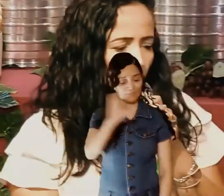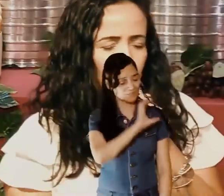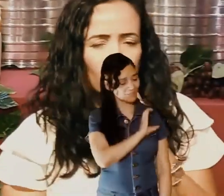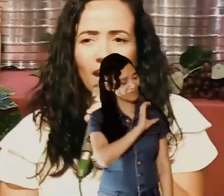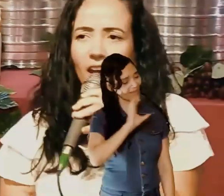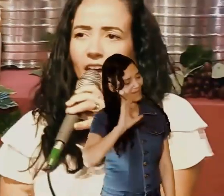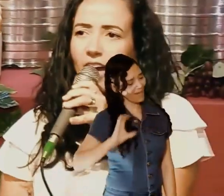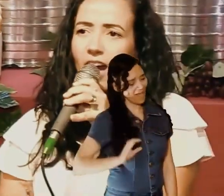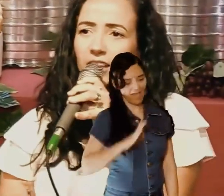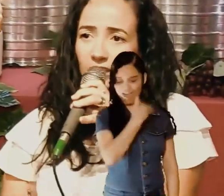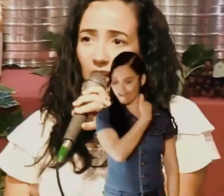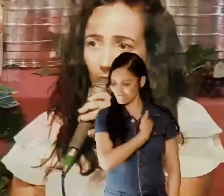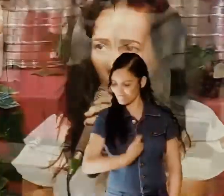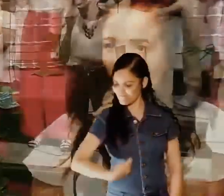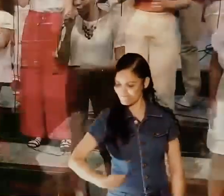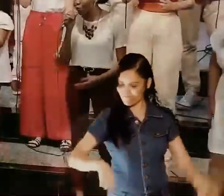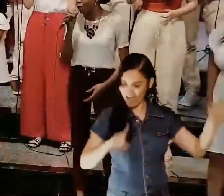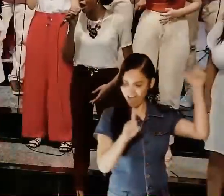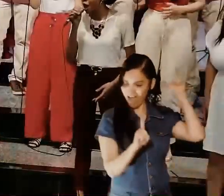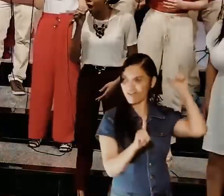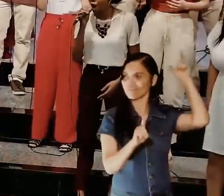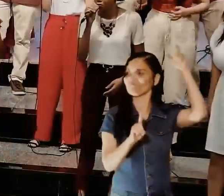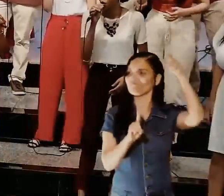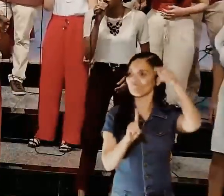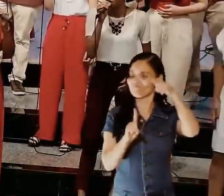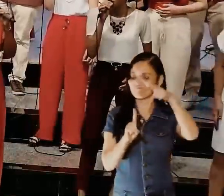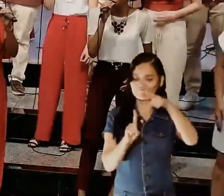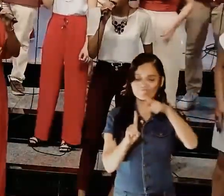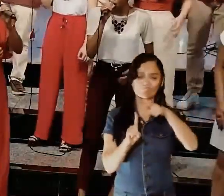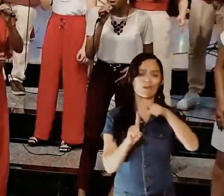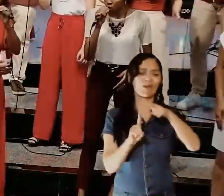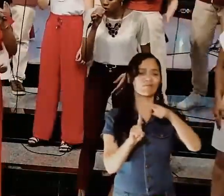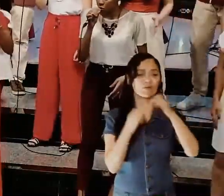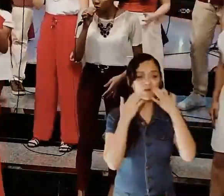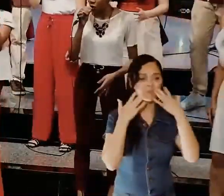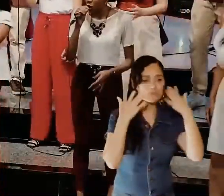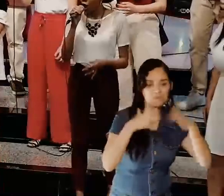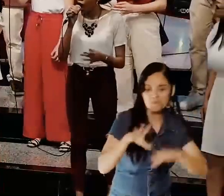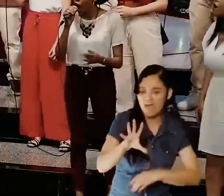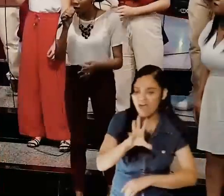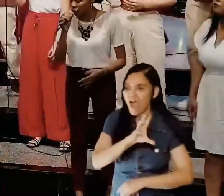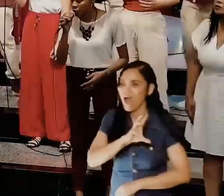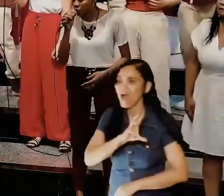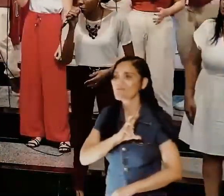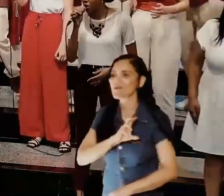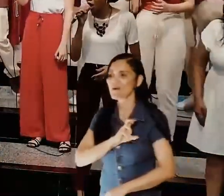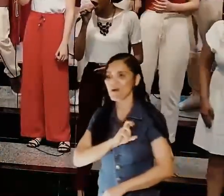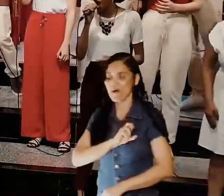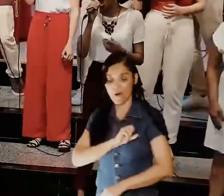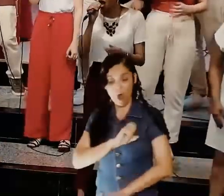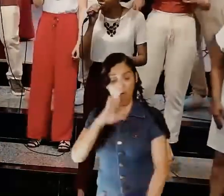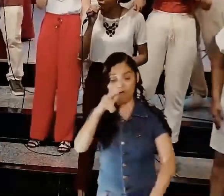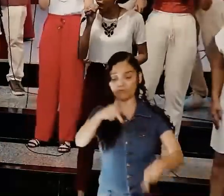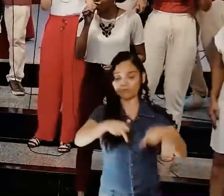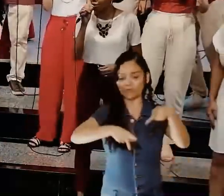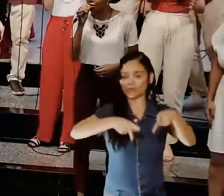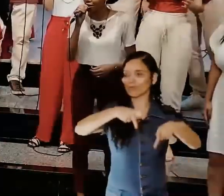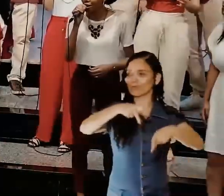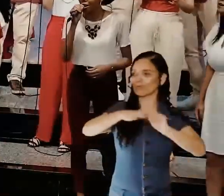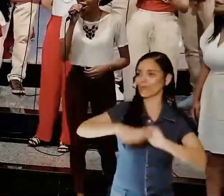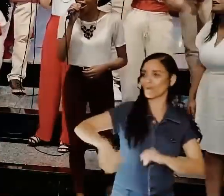Cristo governa com amor, os povos